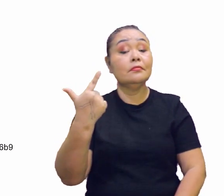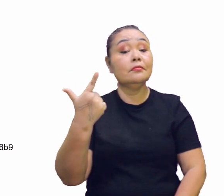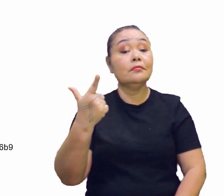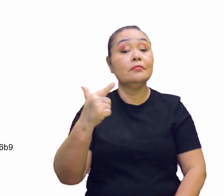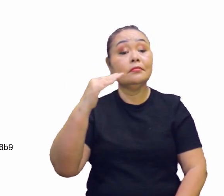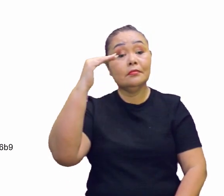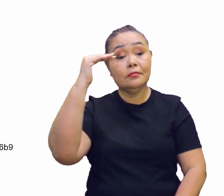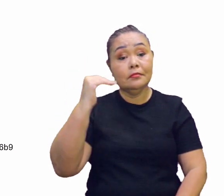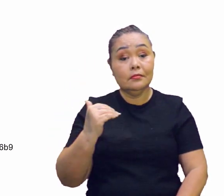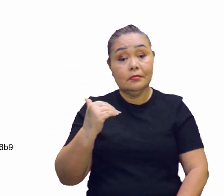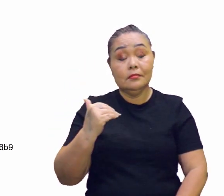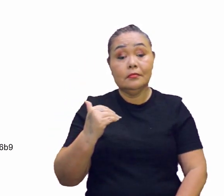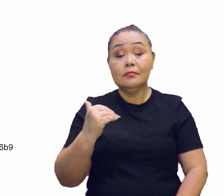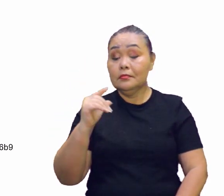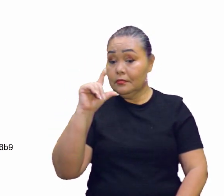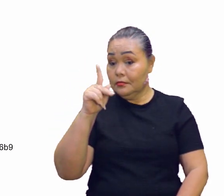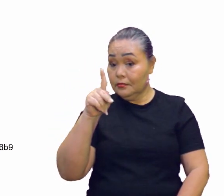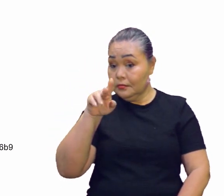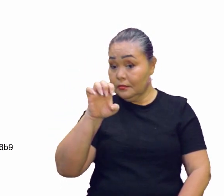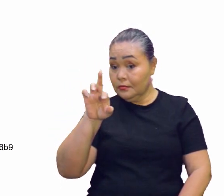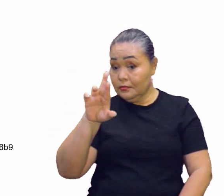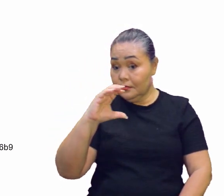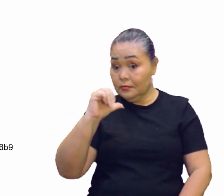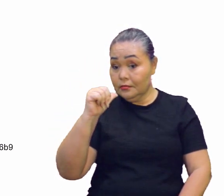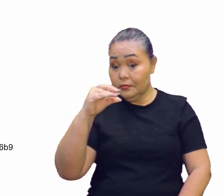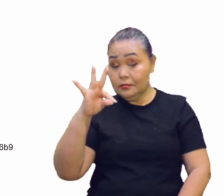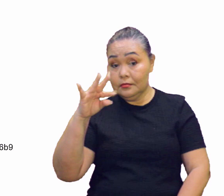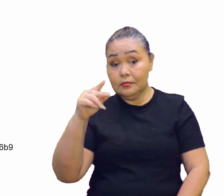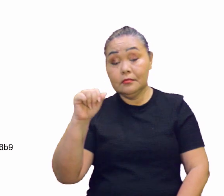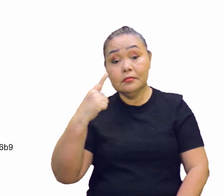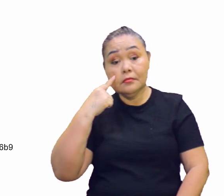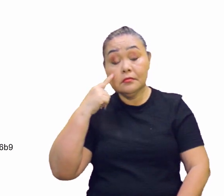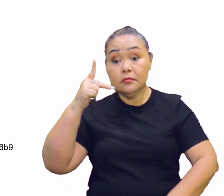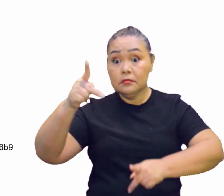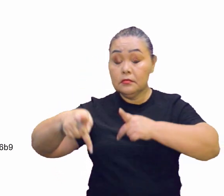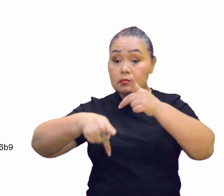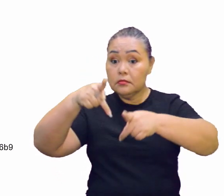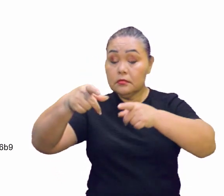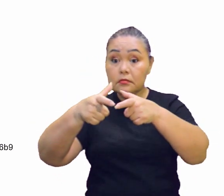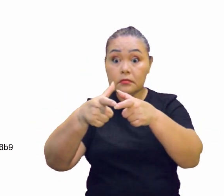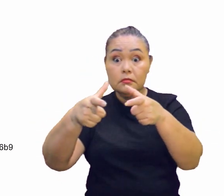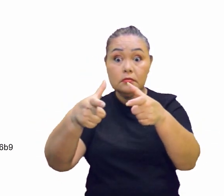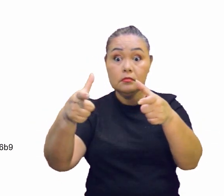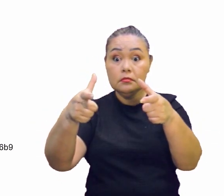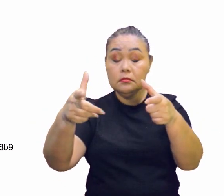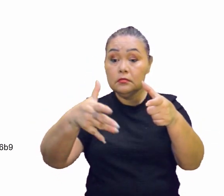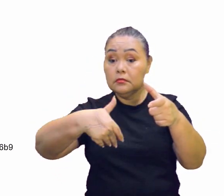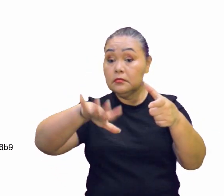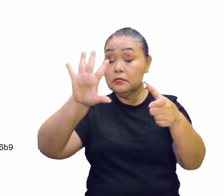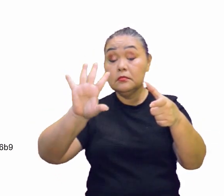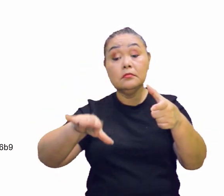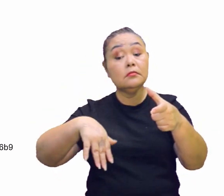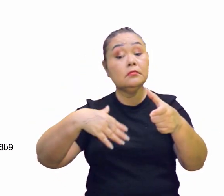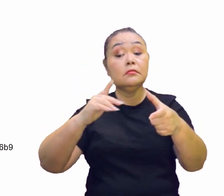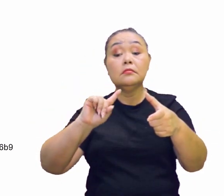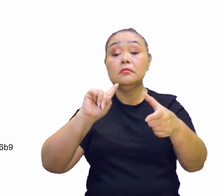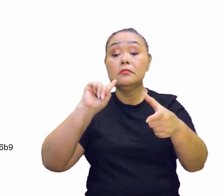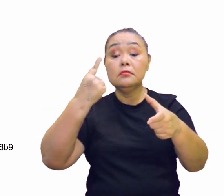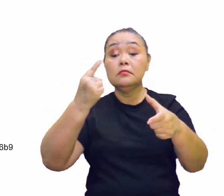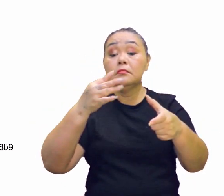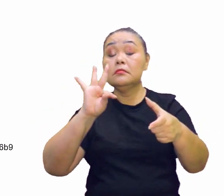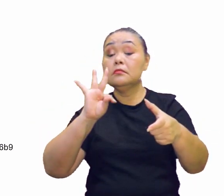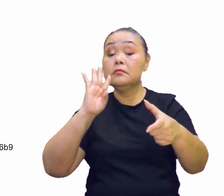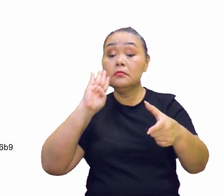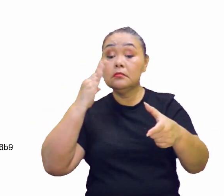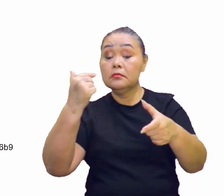Apresenta baixa renda per capita em razão da sua grande população absoluta, mais de 1 bilhão de habitantes. Um detalhe... Faz